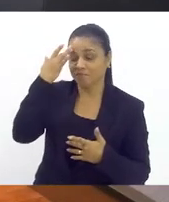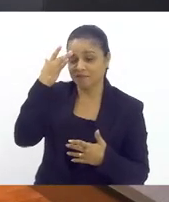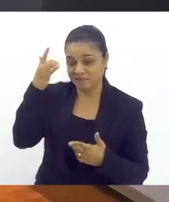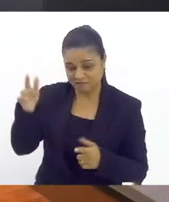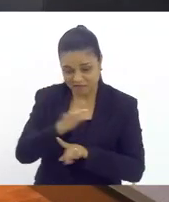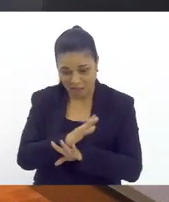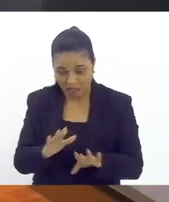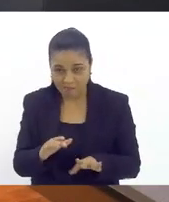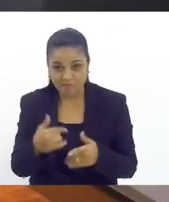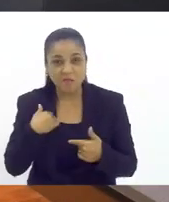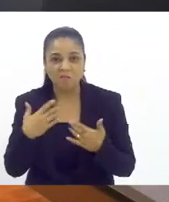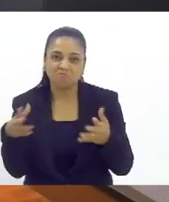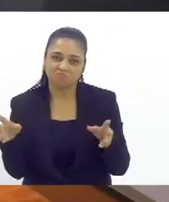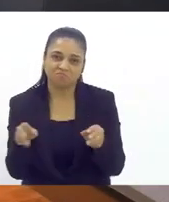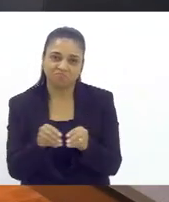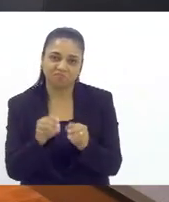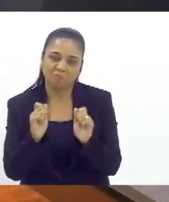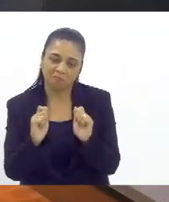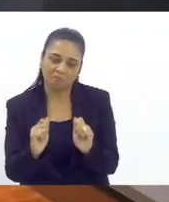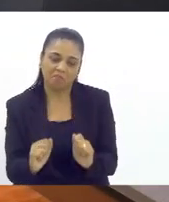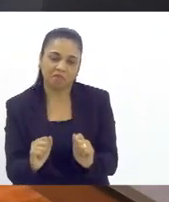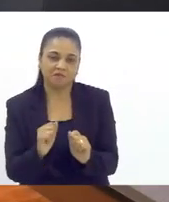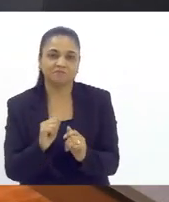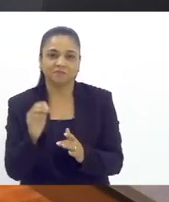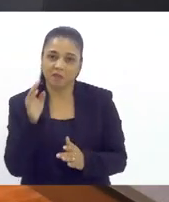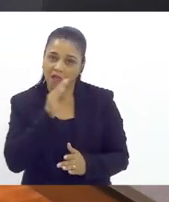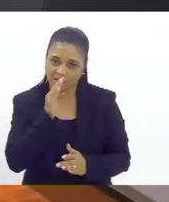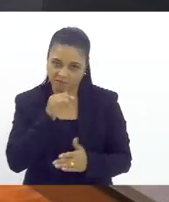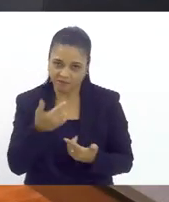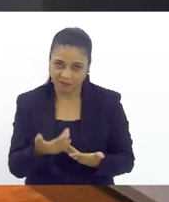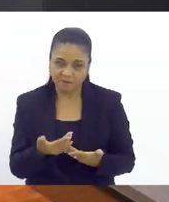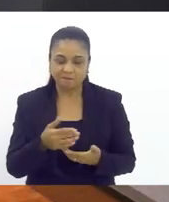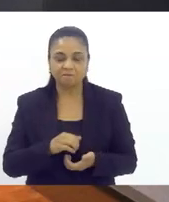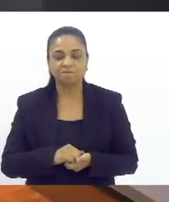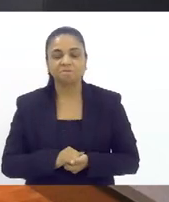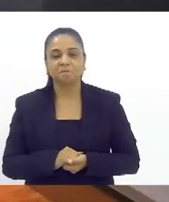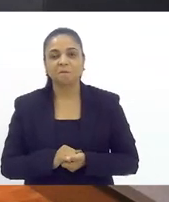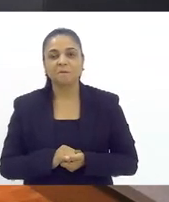concluir desculpe mas mas dá uma acelerada aqui